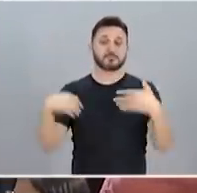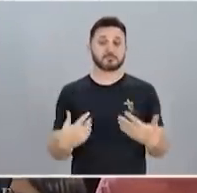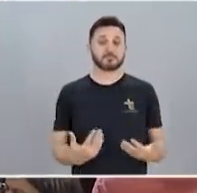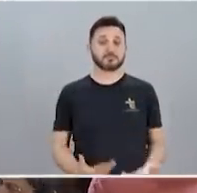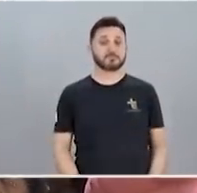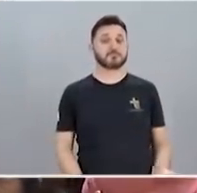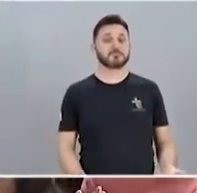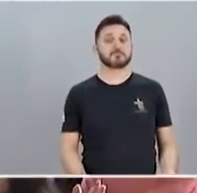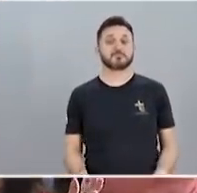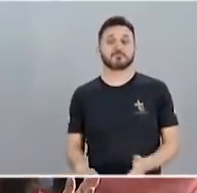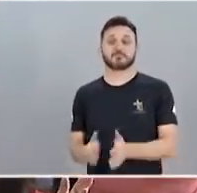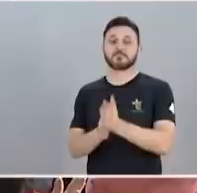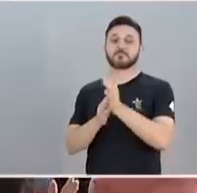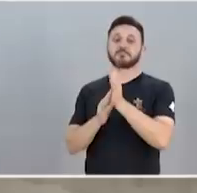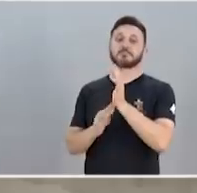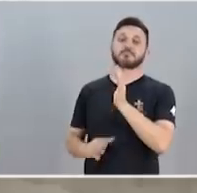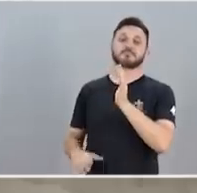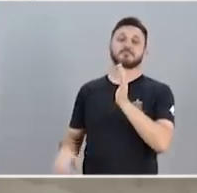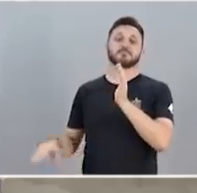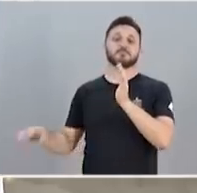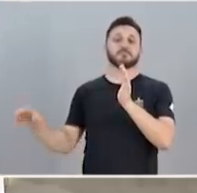então te